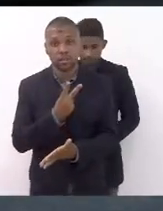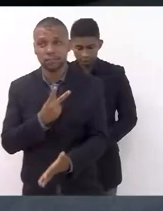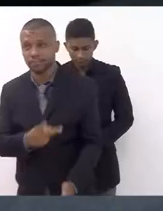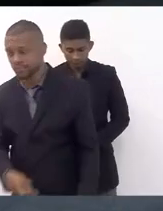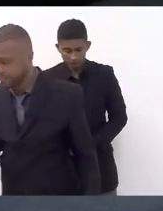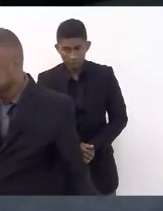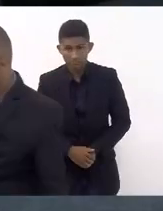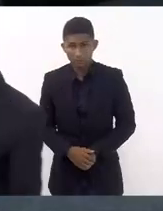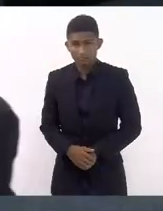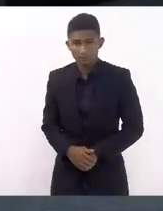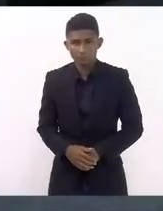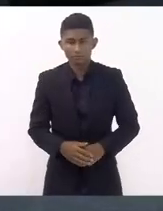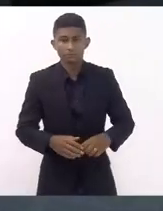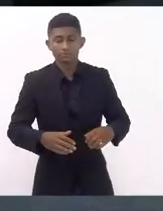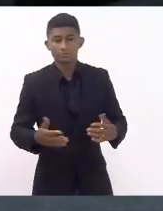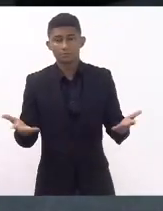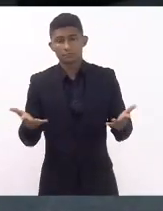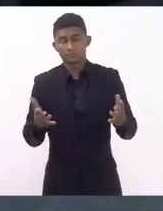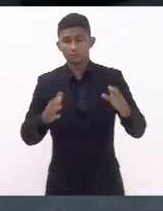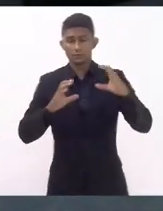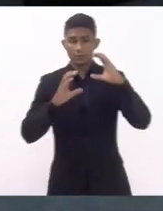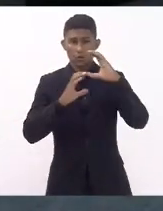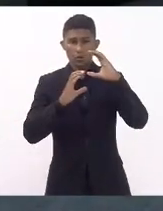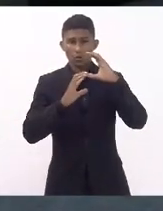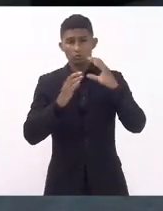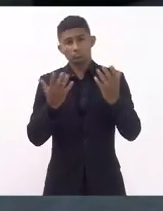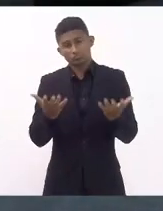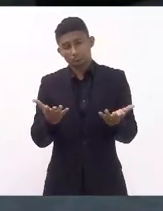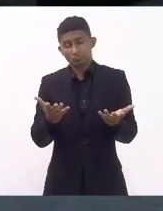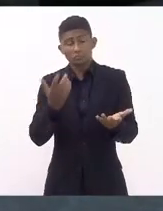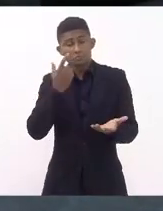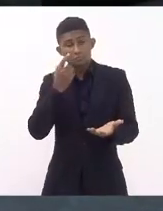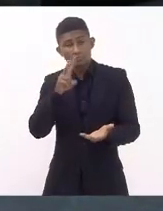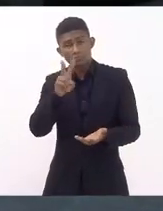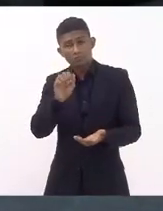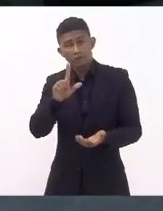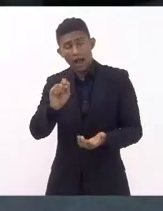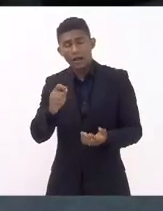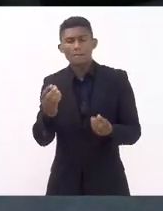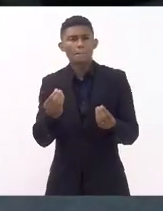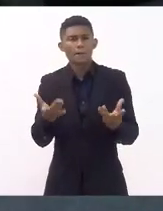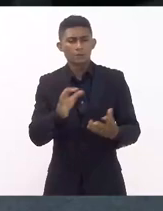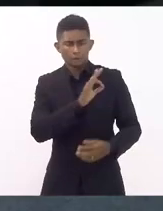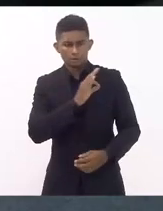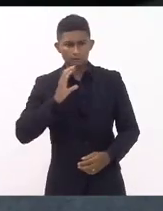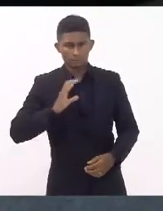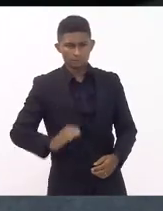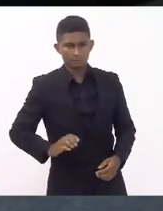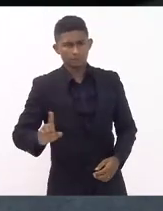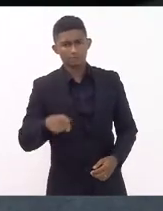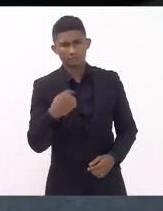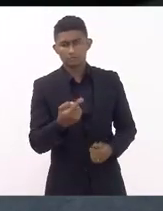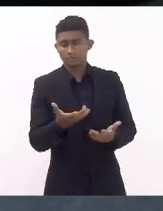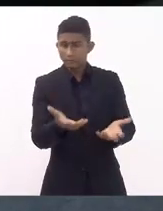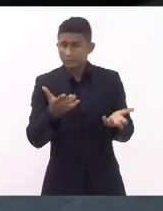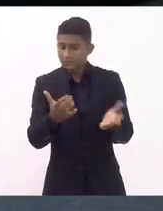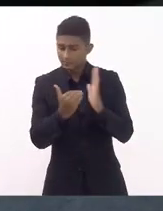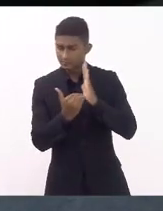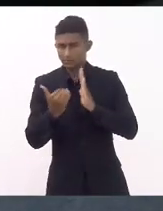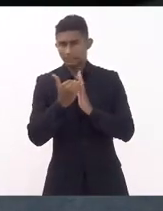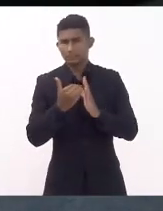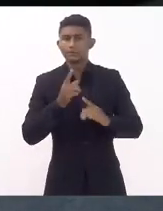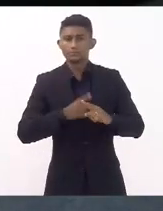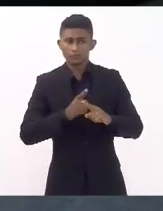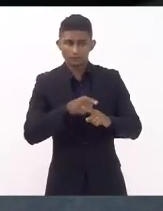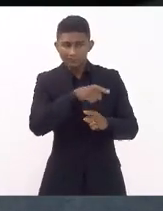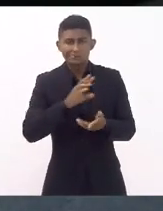A possibilidade de uma ampliação de vagas para a Polícia Civil, que acabou acontecendo, e a gente quer além, porque tem um déficit operacional. E,